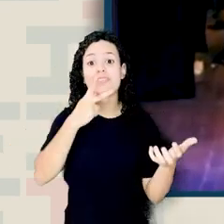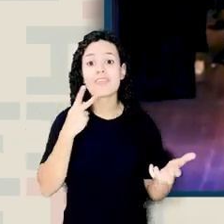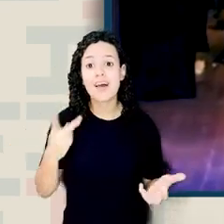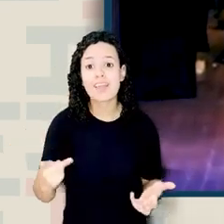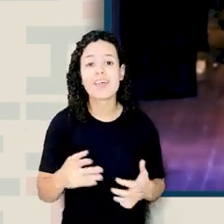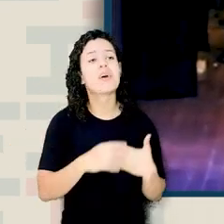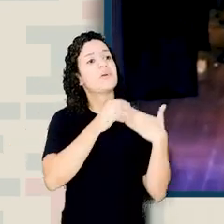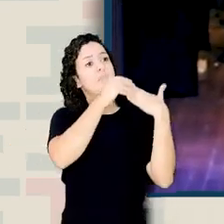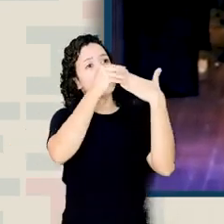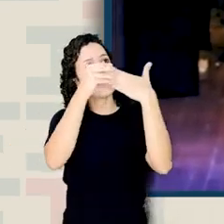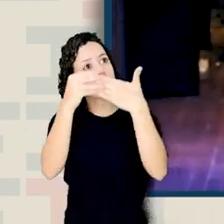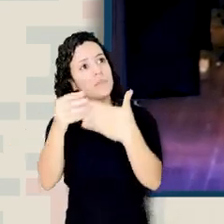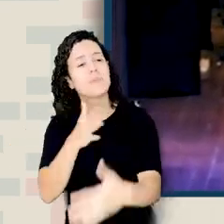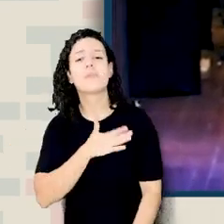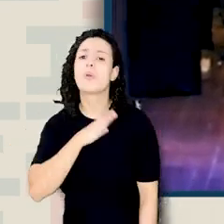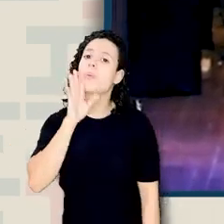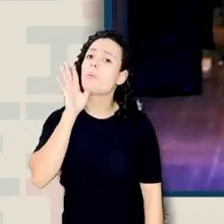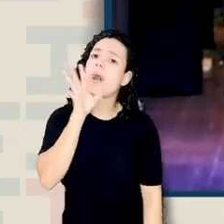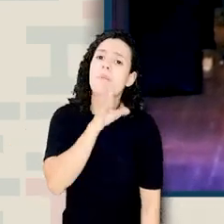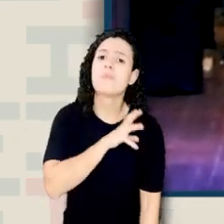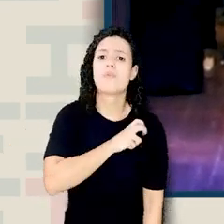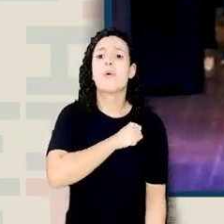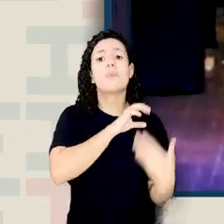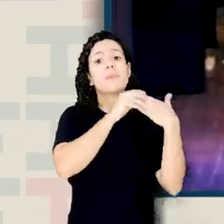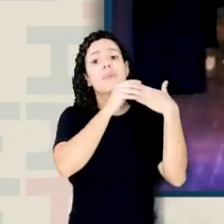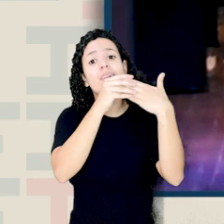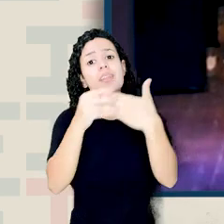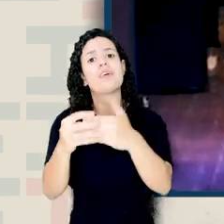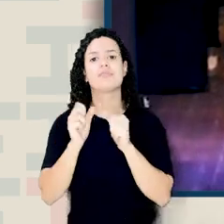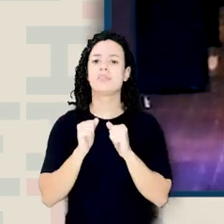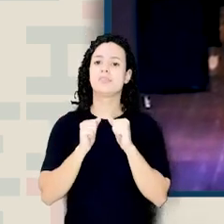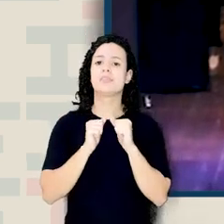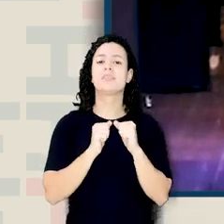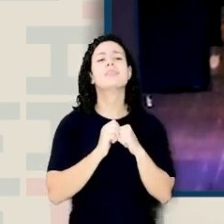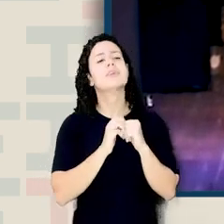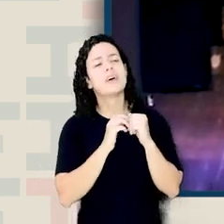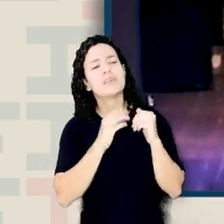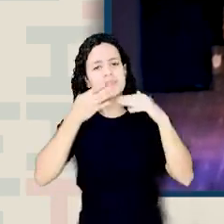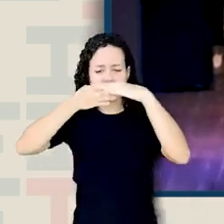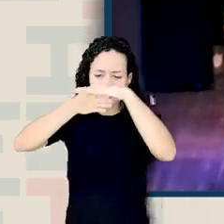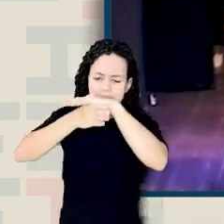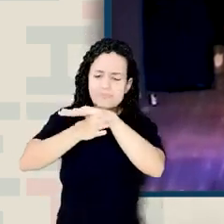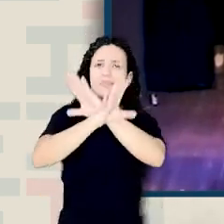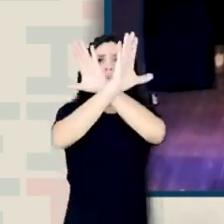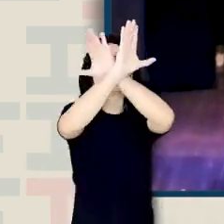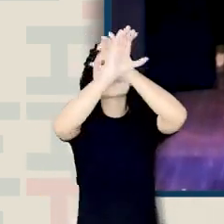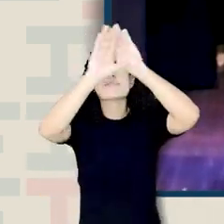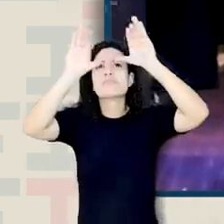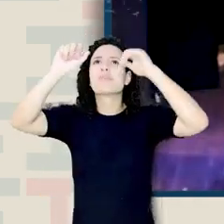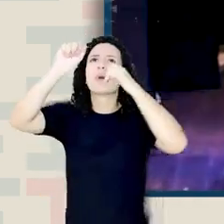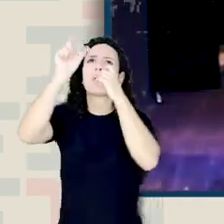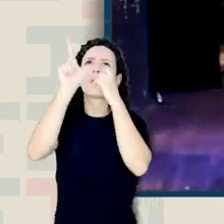vá. Me leva, meu bem, me leva pra dentro